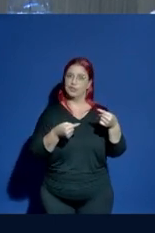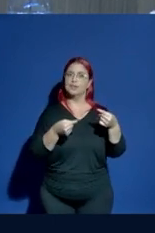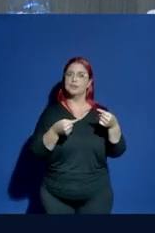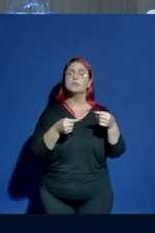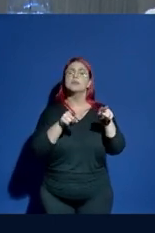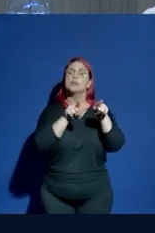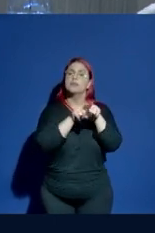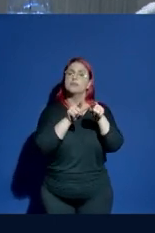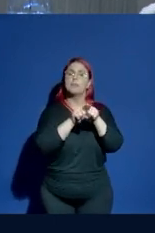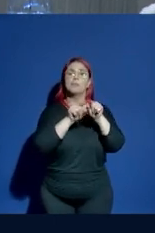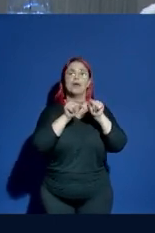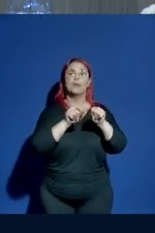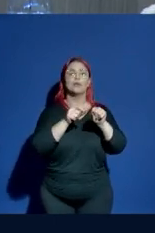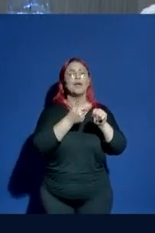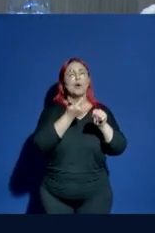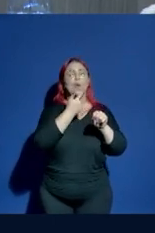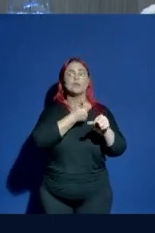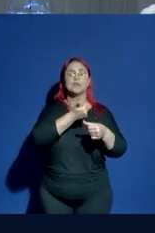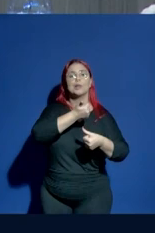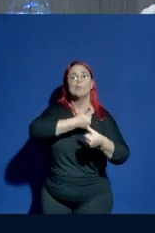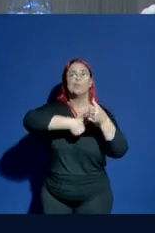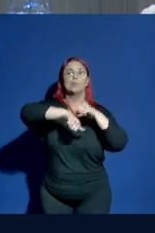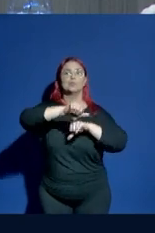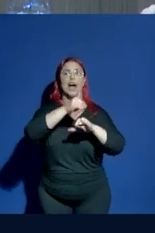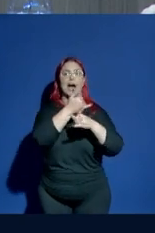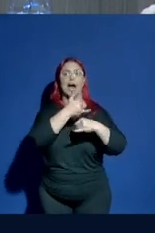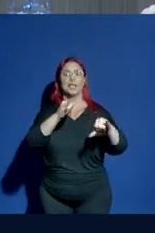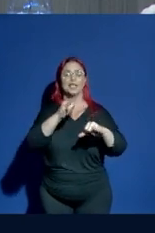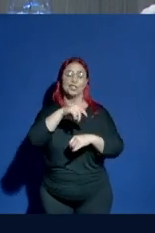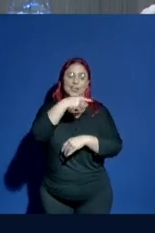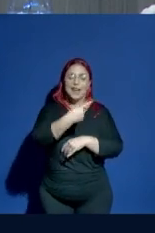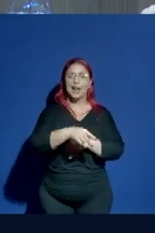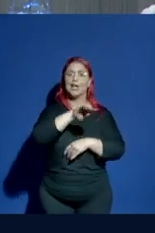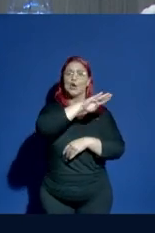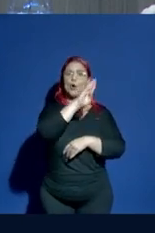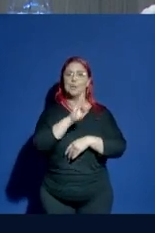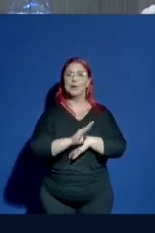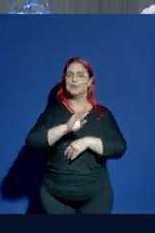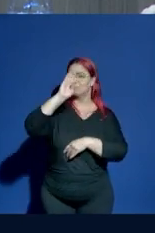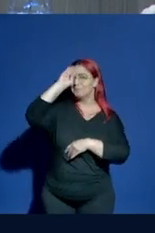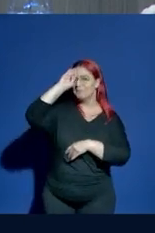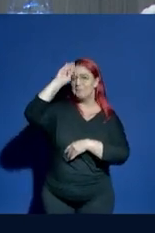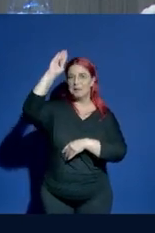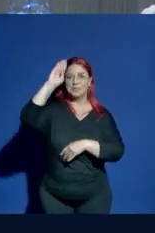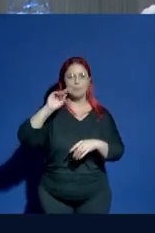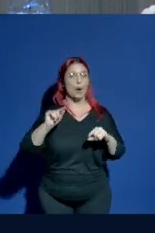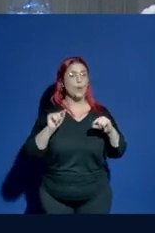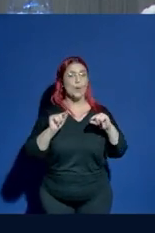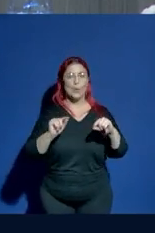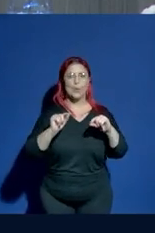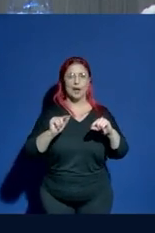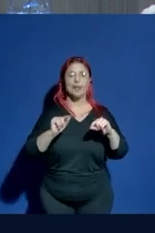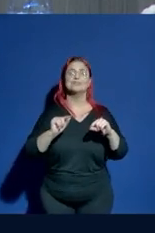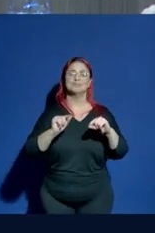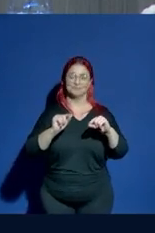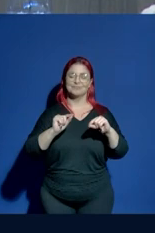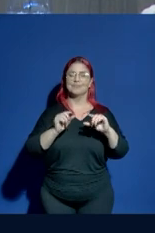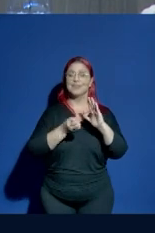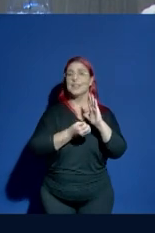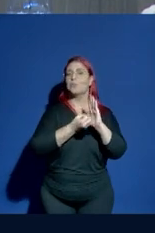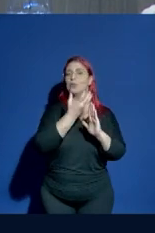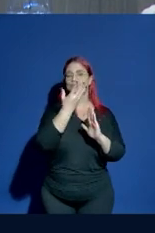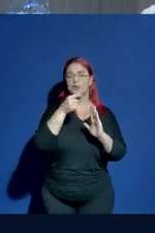protagonizar também a transição energética e sermos o grande celeiro de na produção de